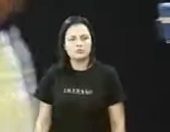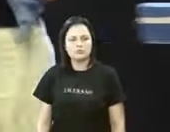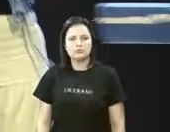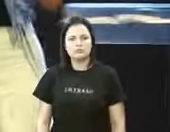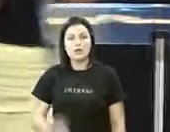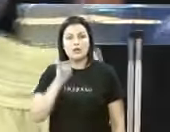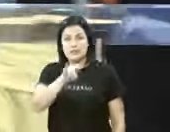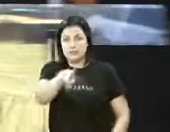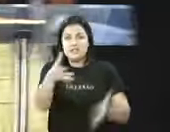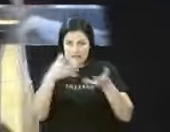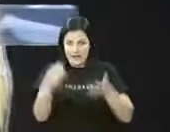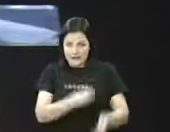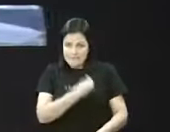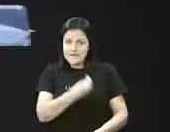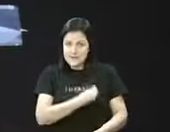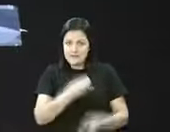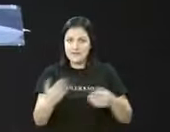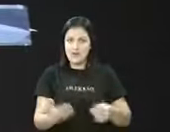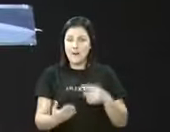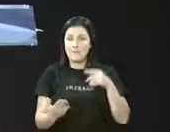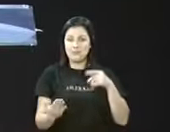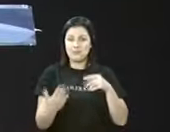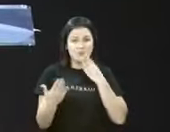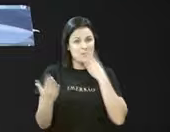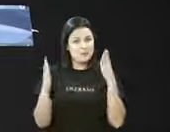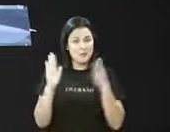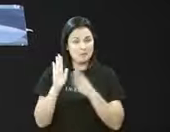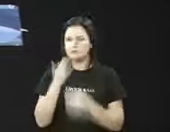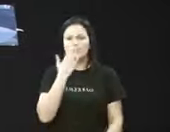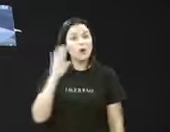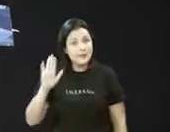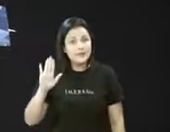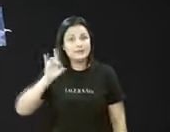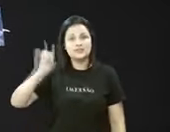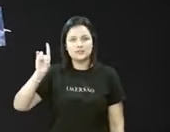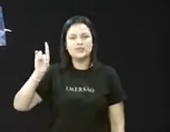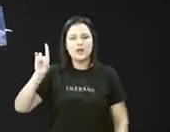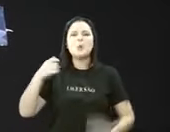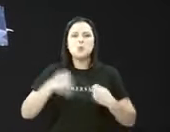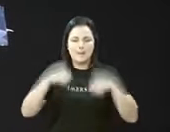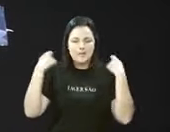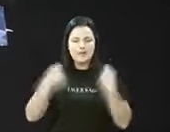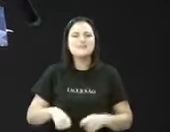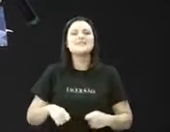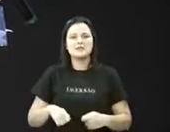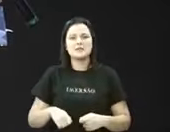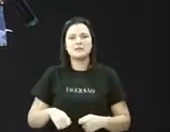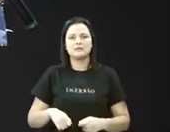Quem quiser viver o que Deus quer fazer, tem que ter coragem de entrar no modelo de Deus.